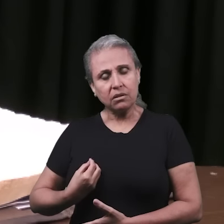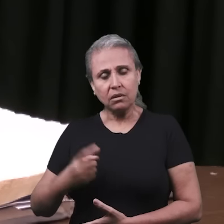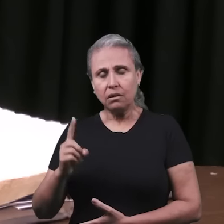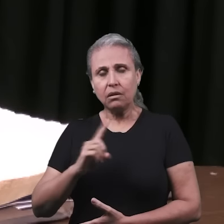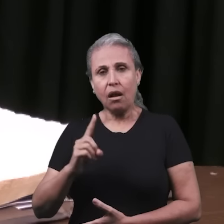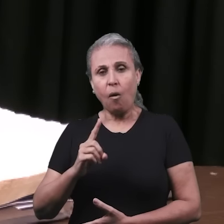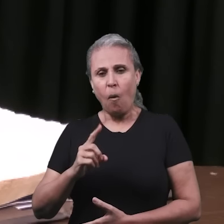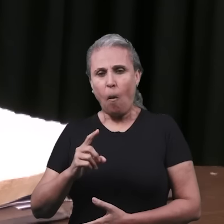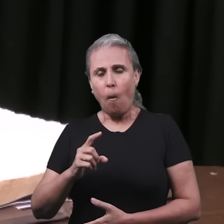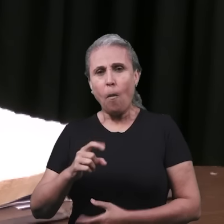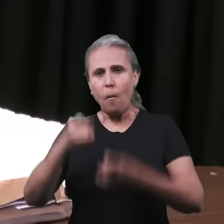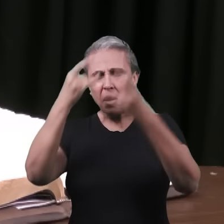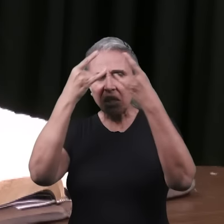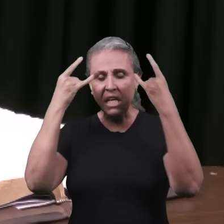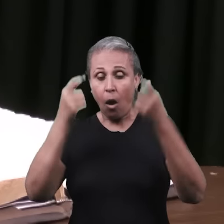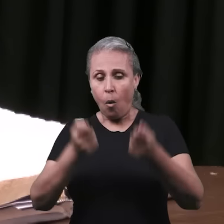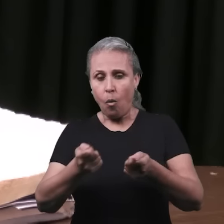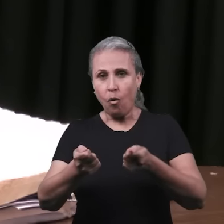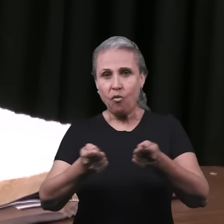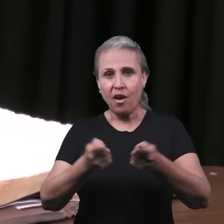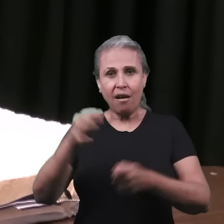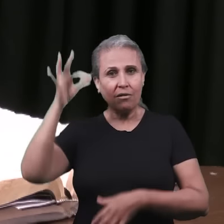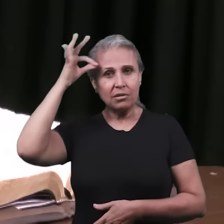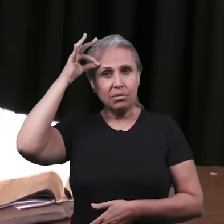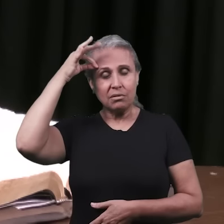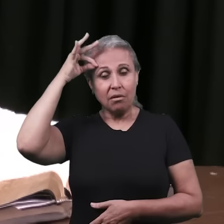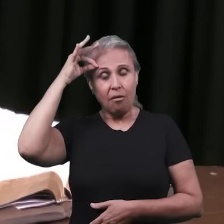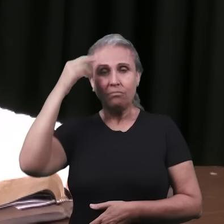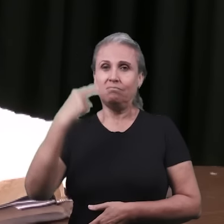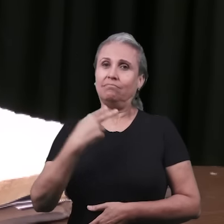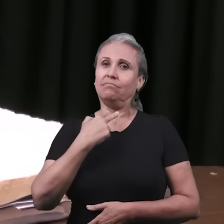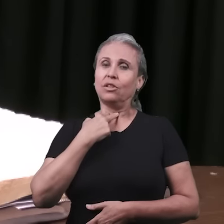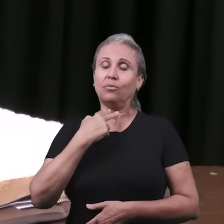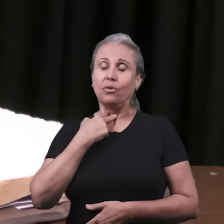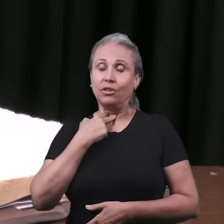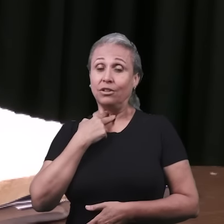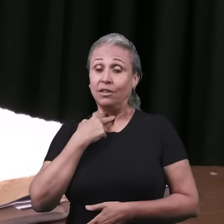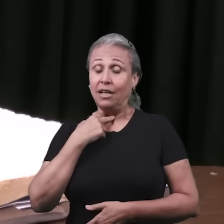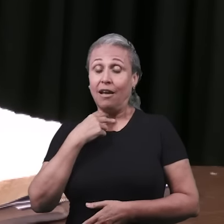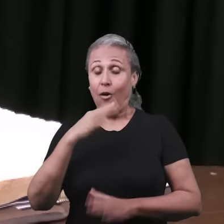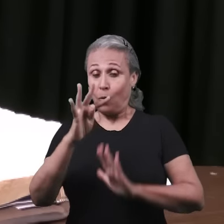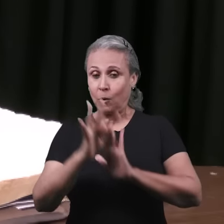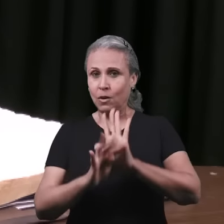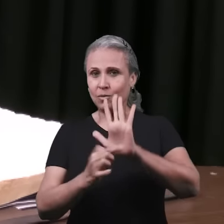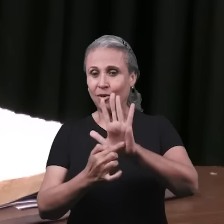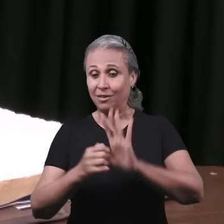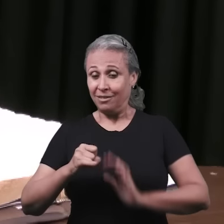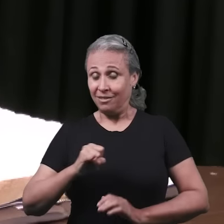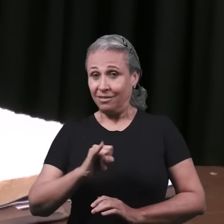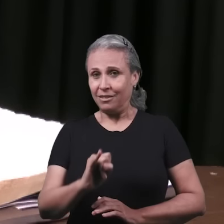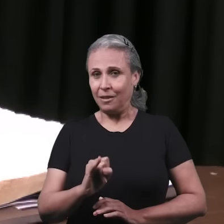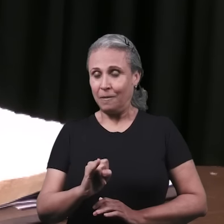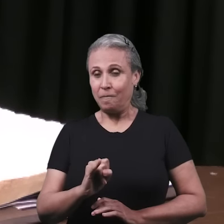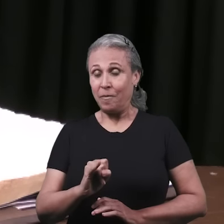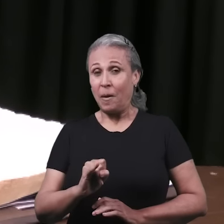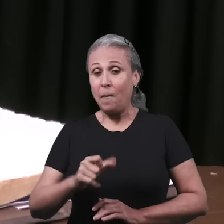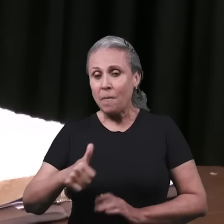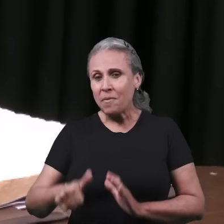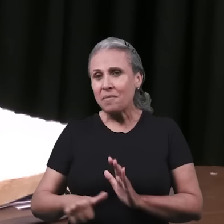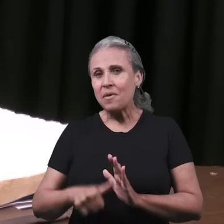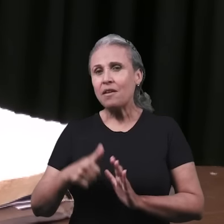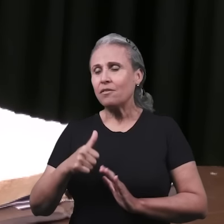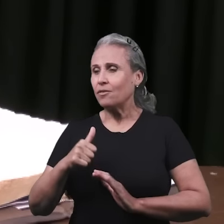que a palavra nos fala que se nós buscarmos ao Senhor primeiro o reino de Deus, todas as